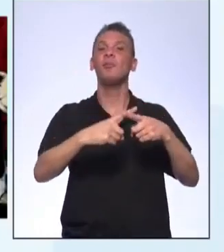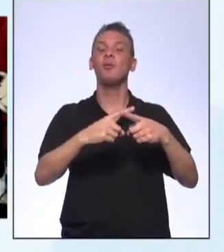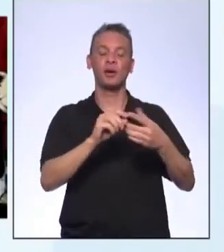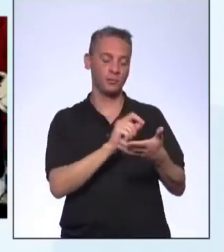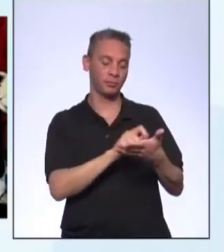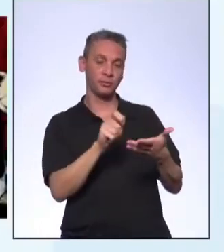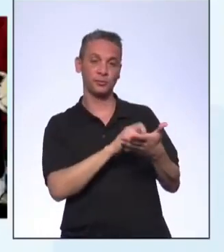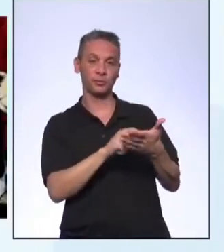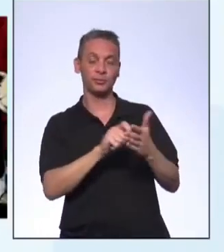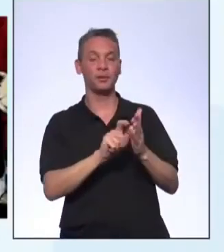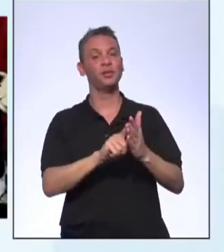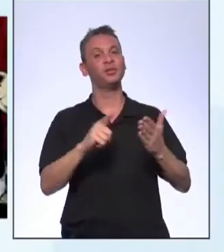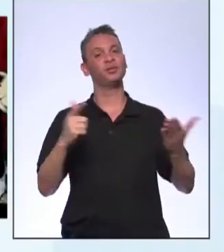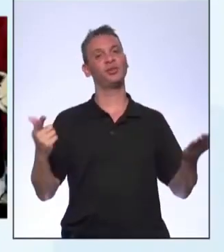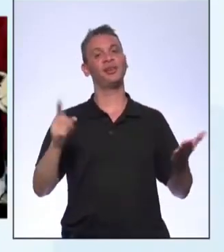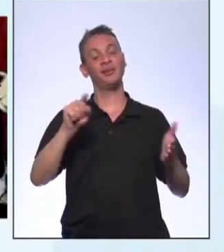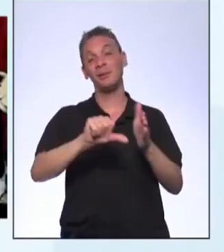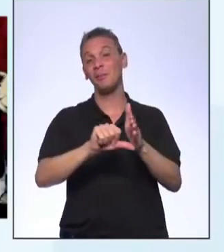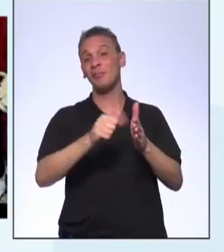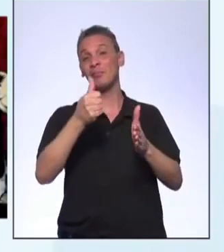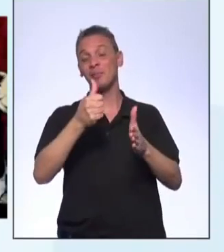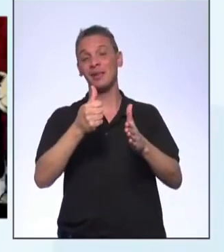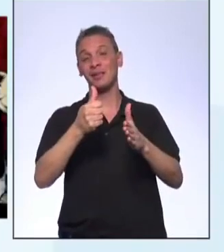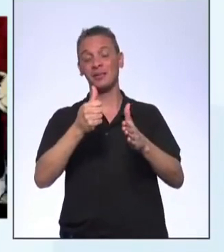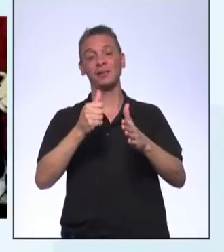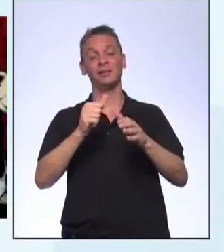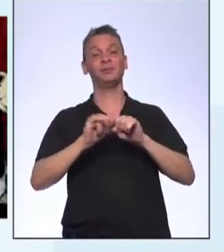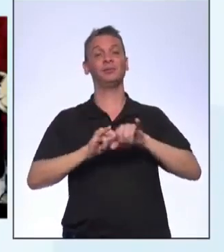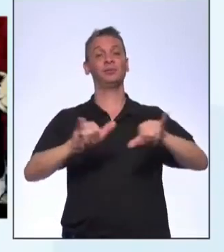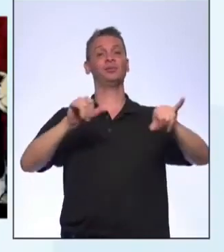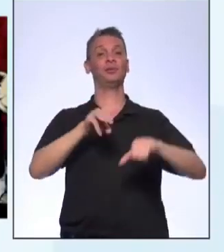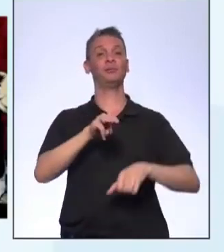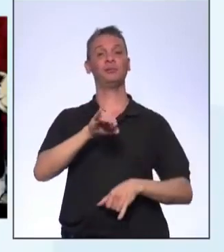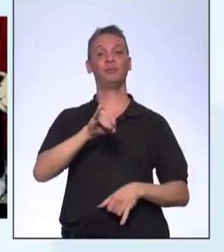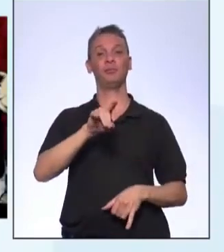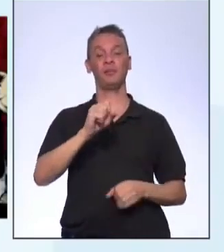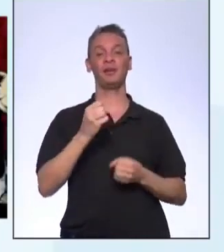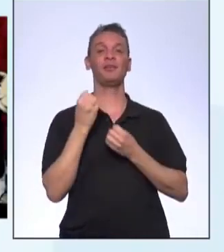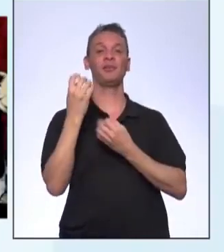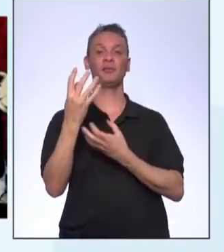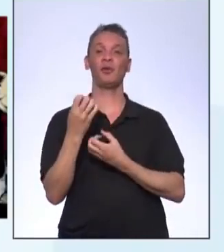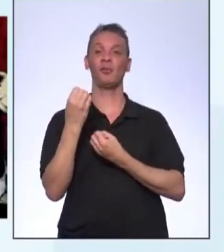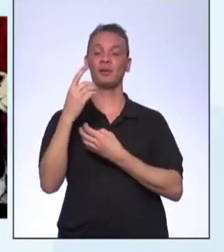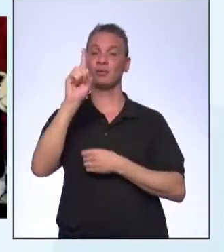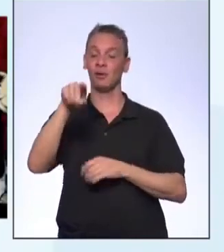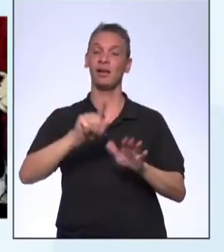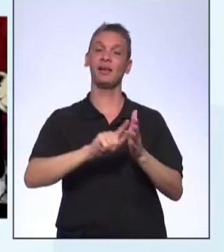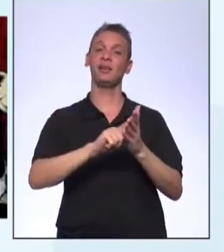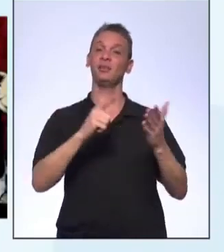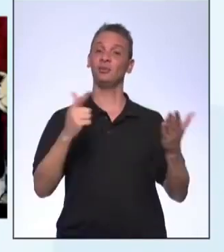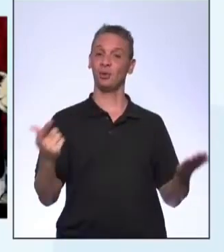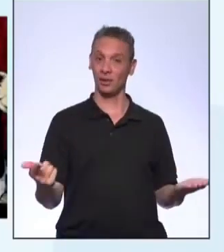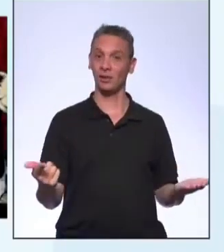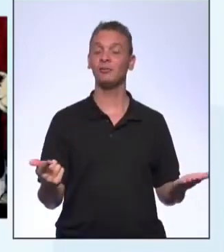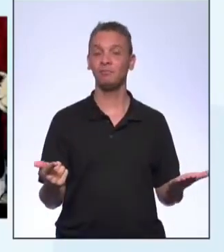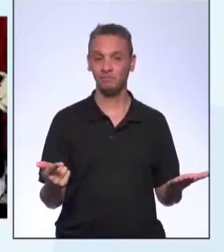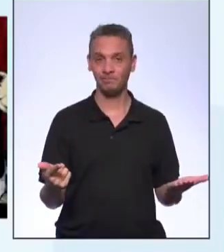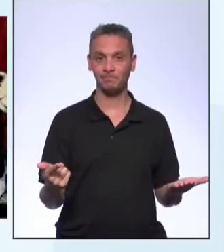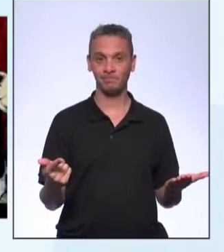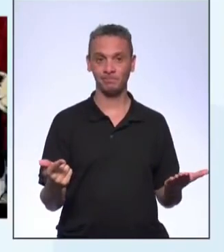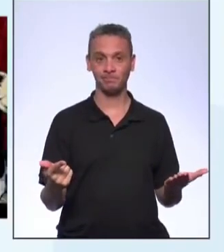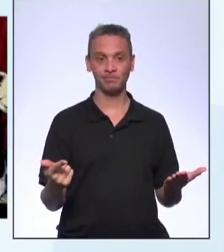porque o jornal foi a primeira mídia, a grande mídia de difusão de informações, de mensagens, de conteúdos.